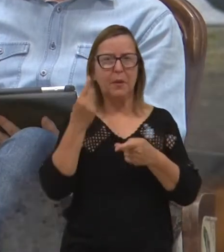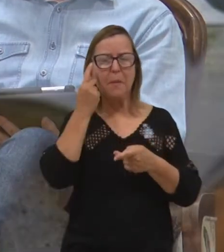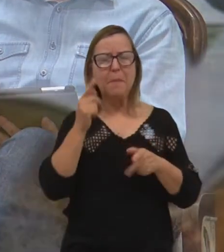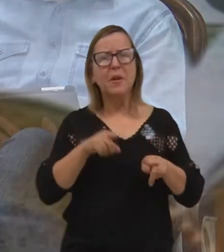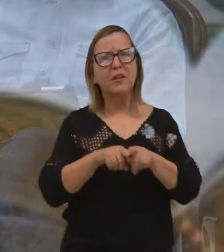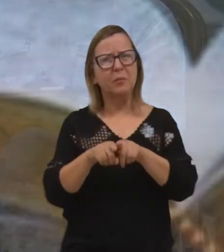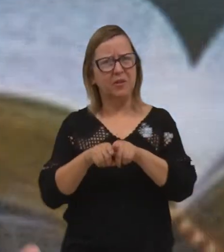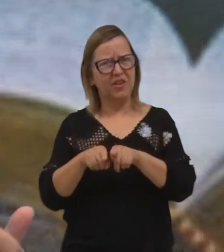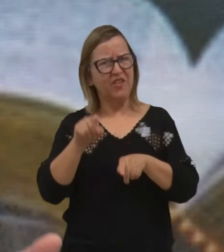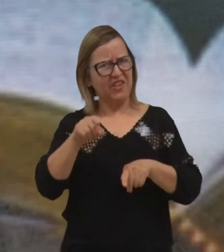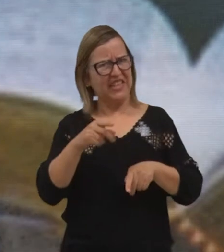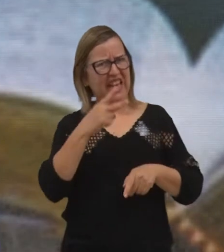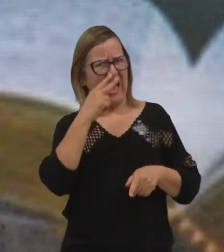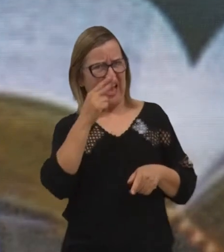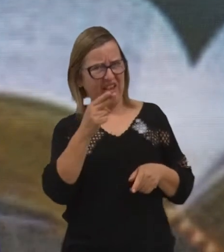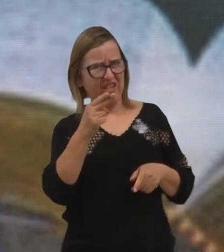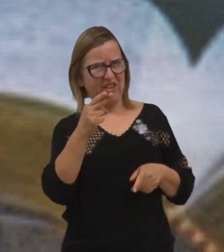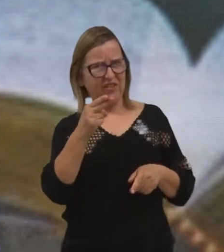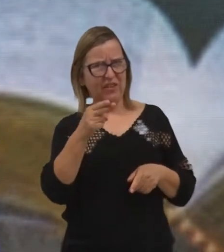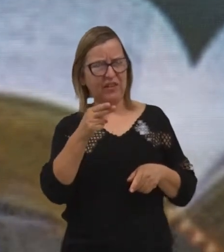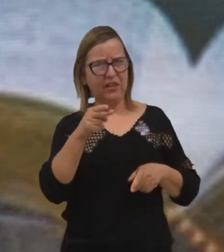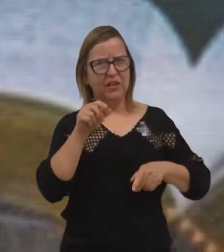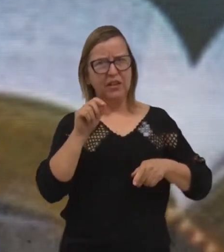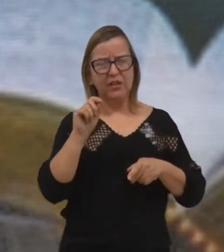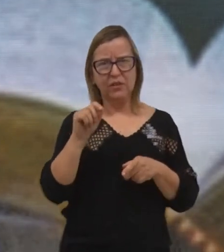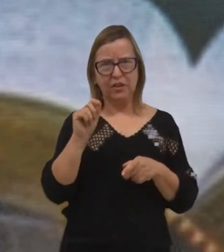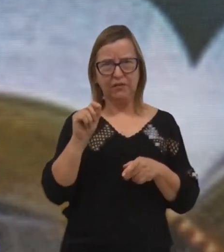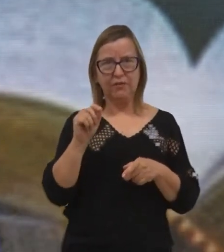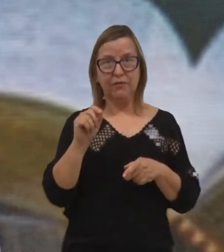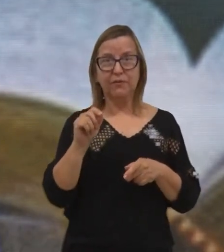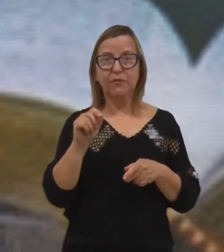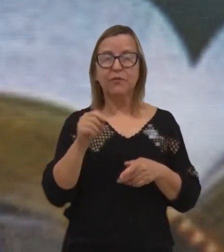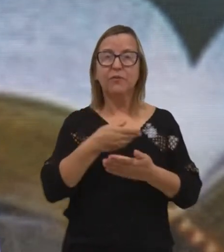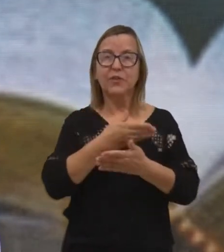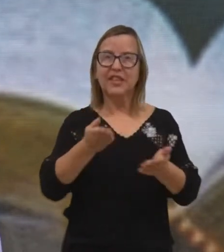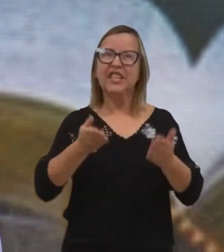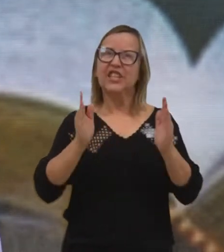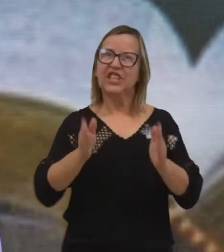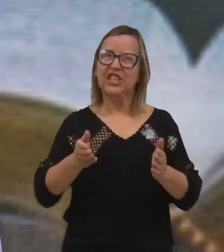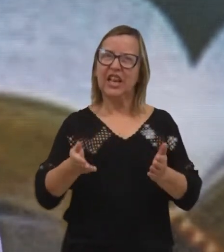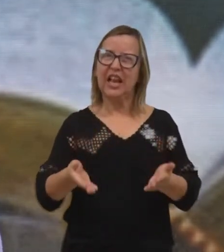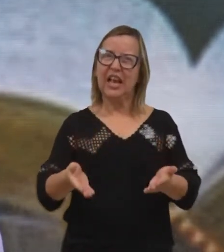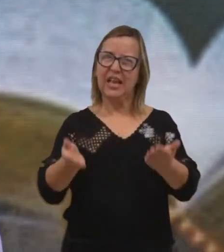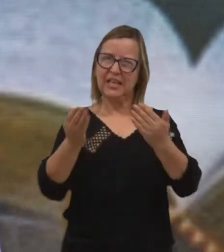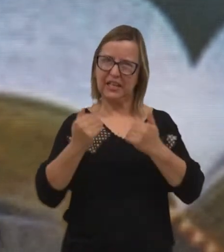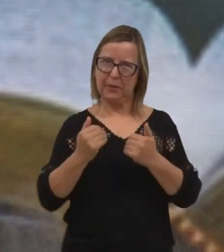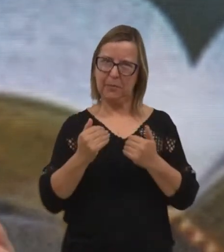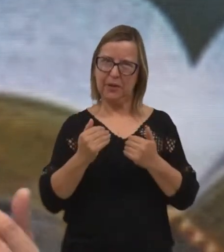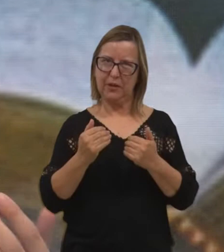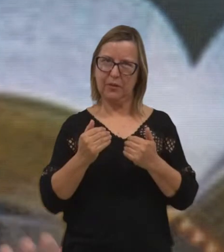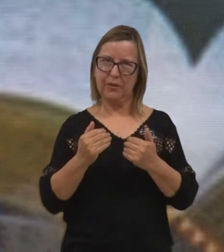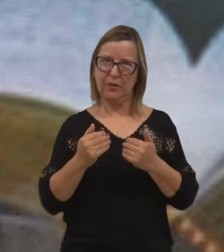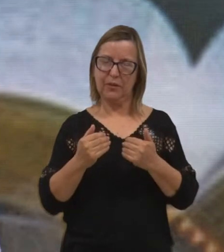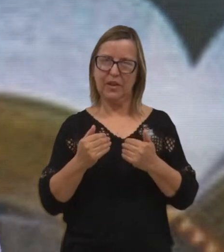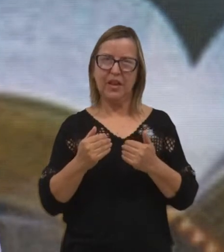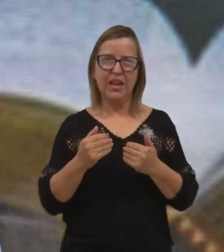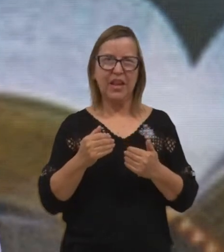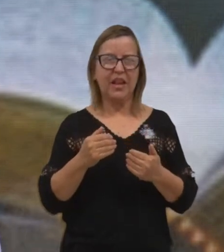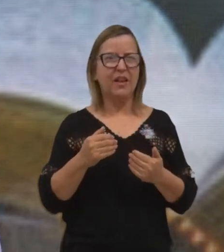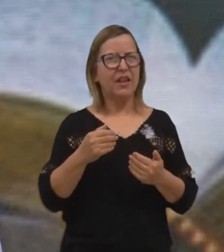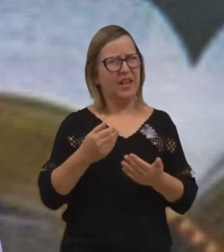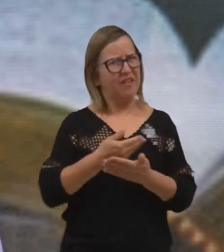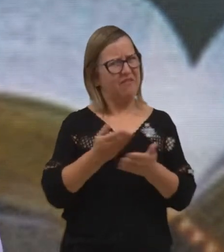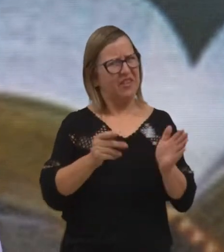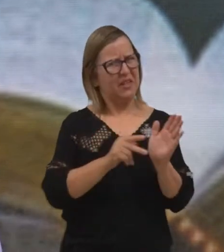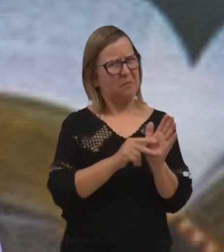vocês acham que aquilo que vocês estão recebendo, que vocês receberam, é de vocês mesmos? Vocês estão se gloriando